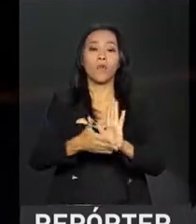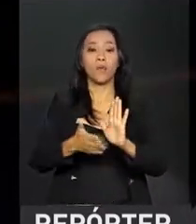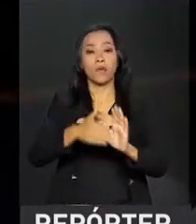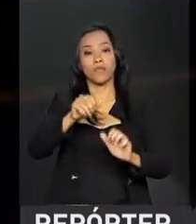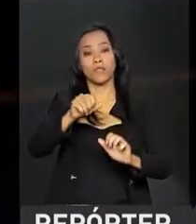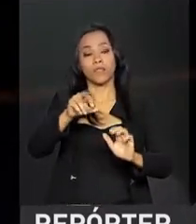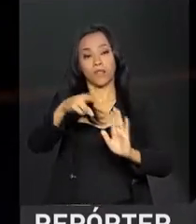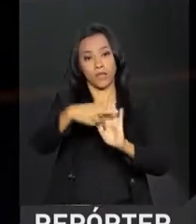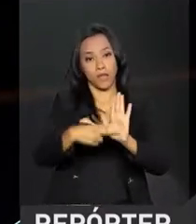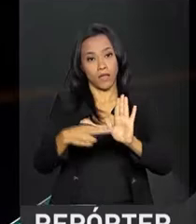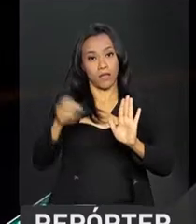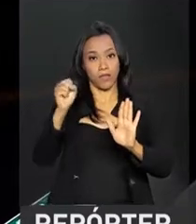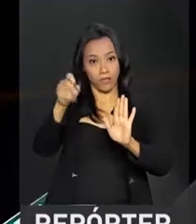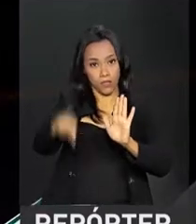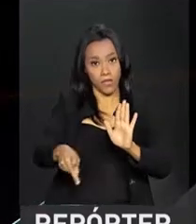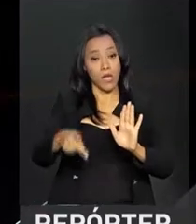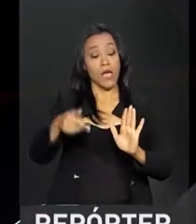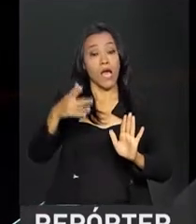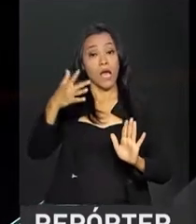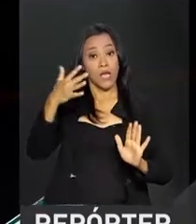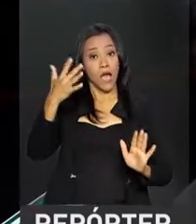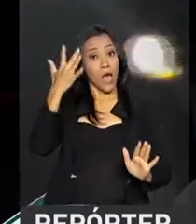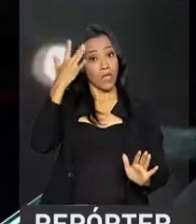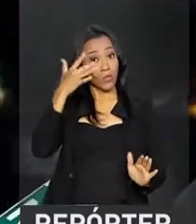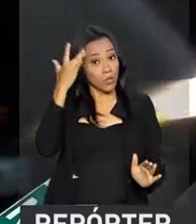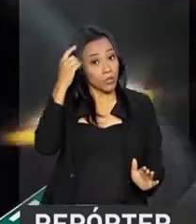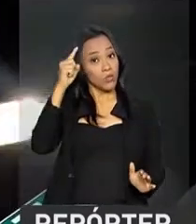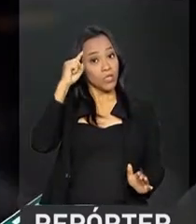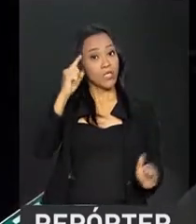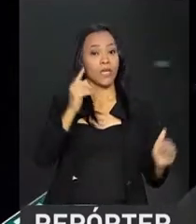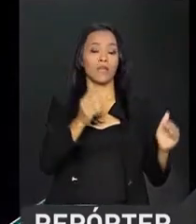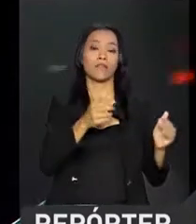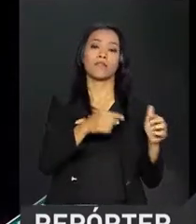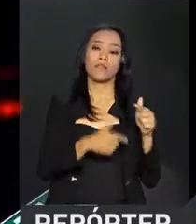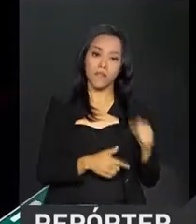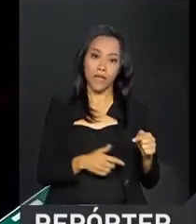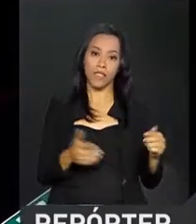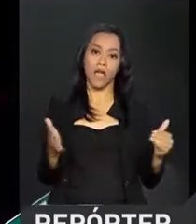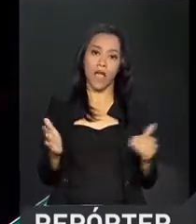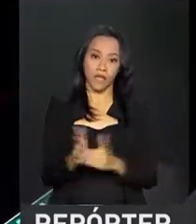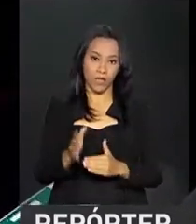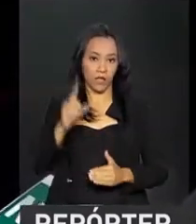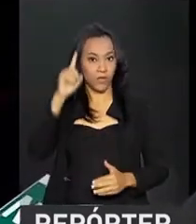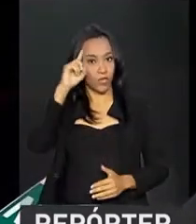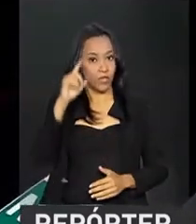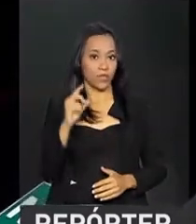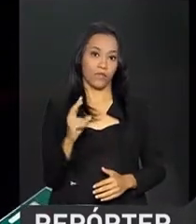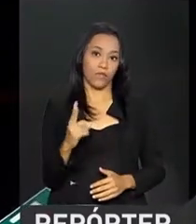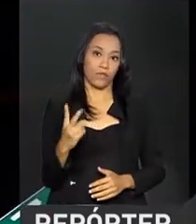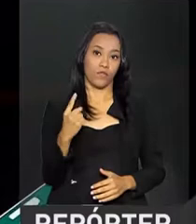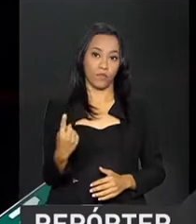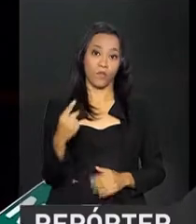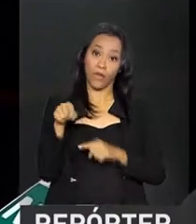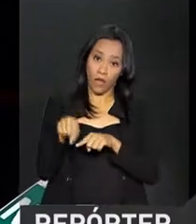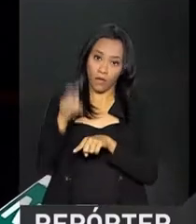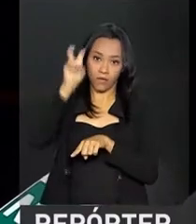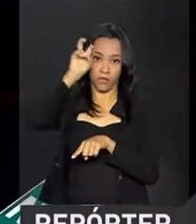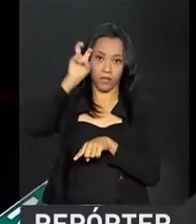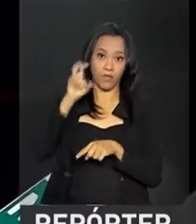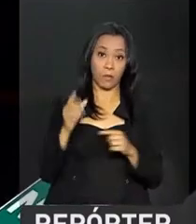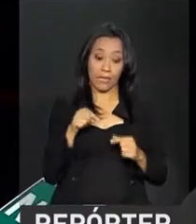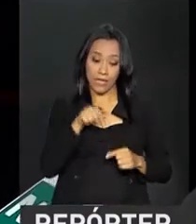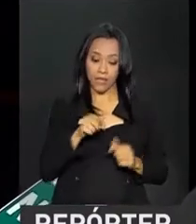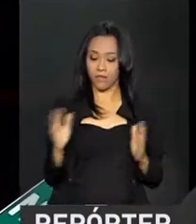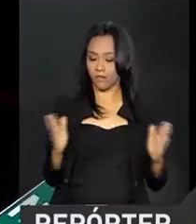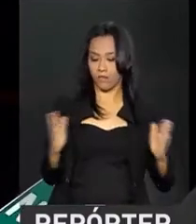dia 7 amanhã até o dia 21 de dezembro, que é uma quinta-feira. Então, dentro deste período, a gente vai estar